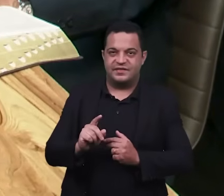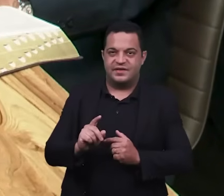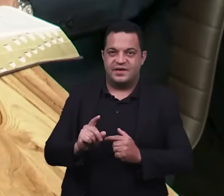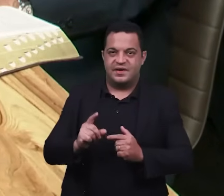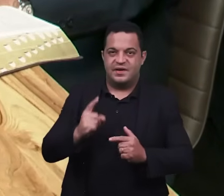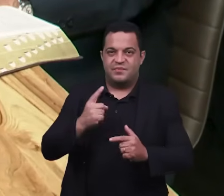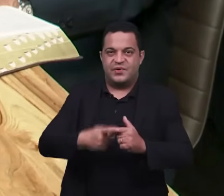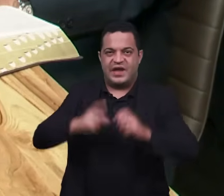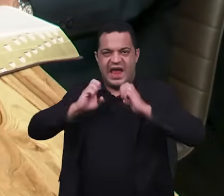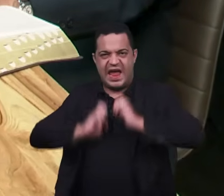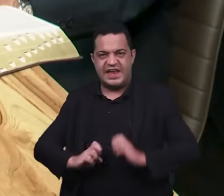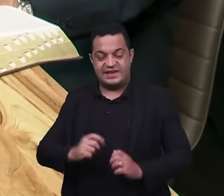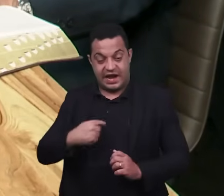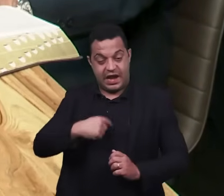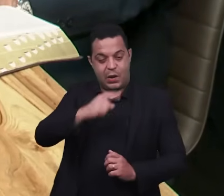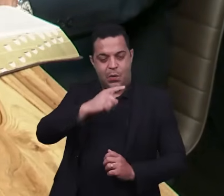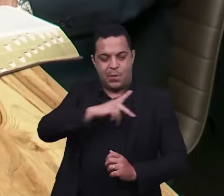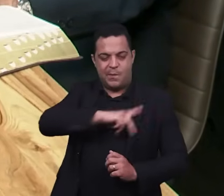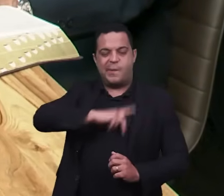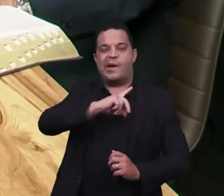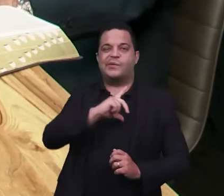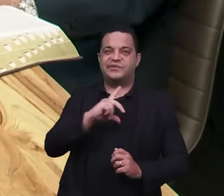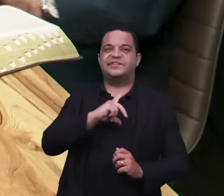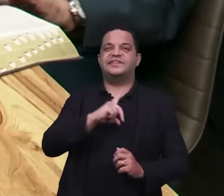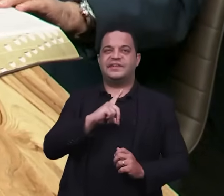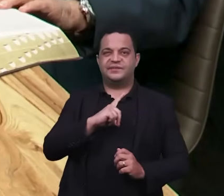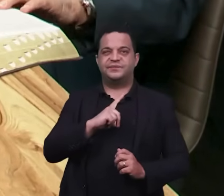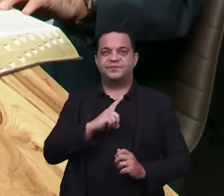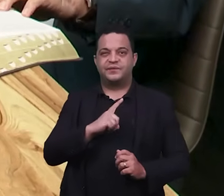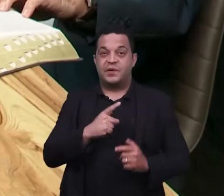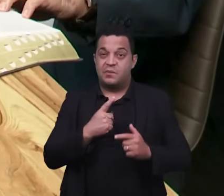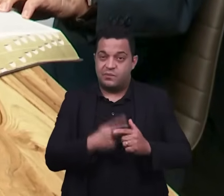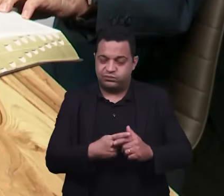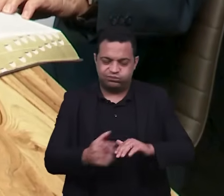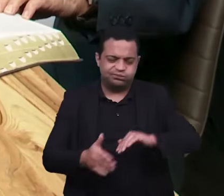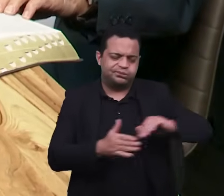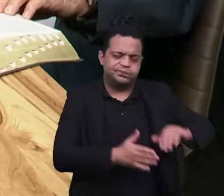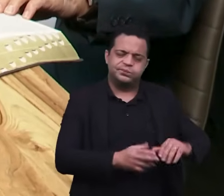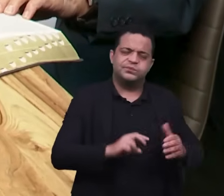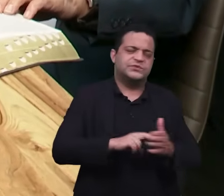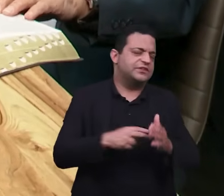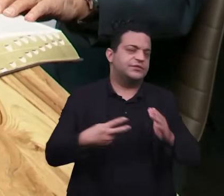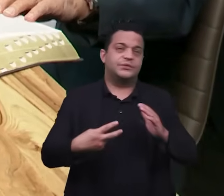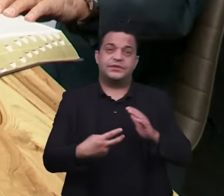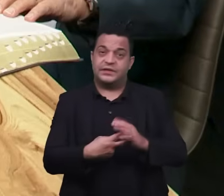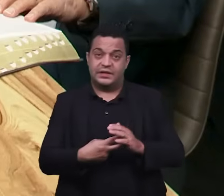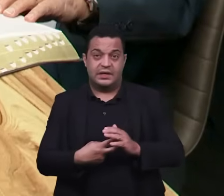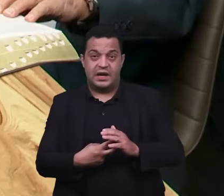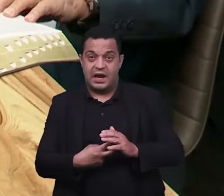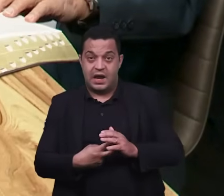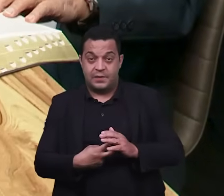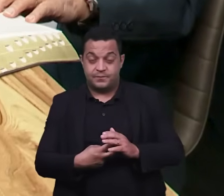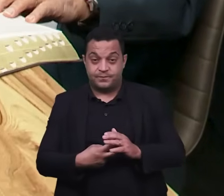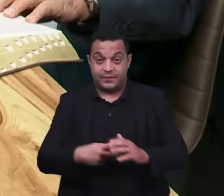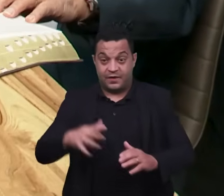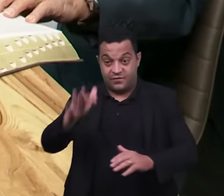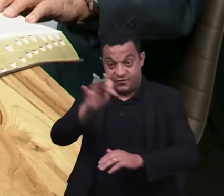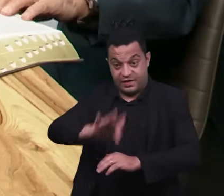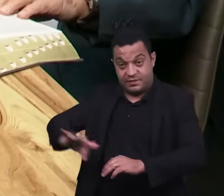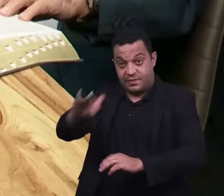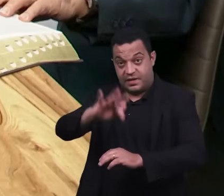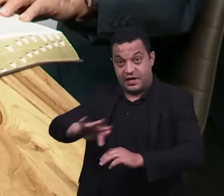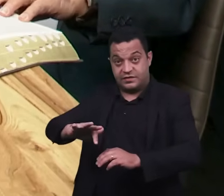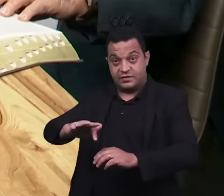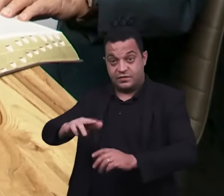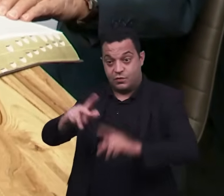ética. Porque tudo que ouviu, né, o que ouviu dele, Exato. O que aprendeu dele, né, recebeu